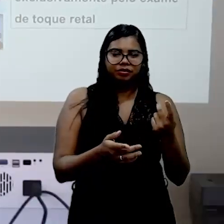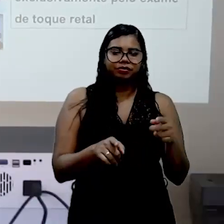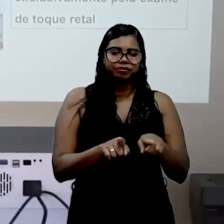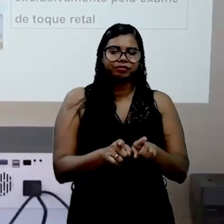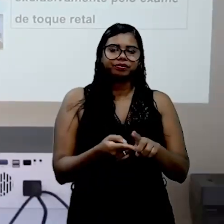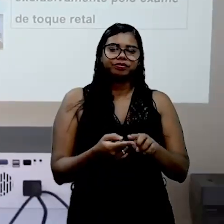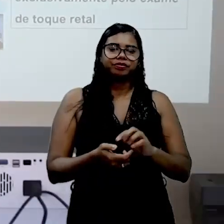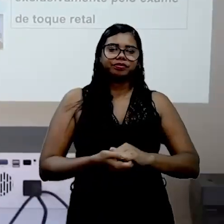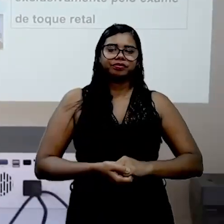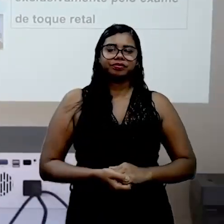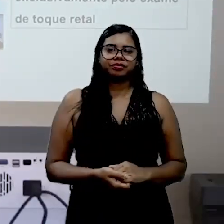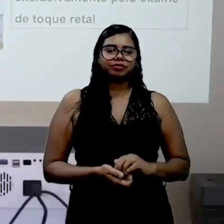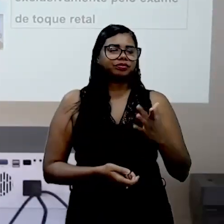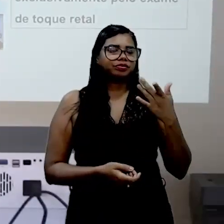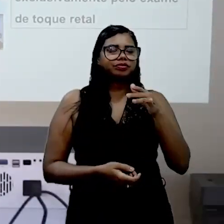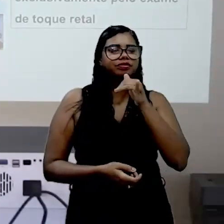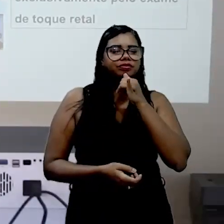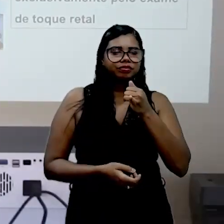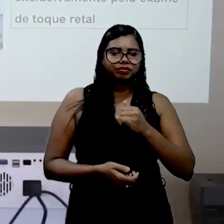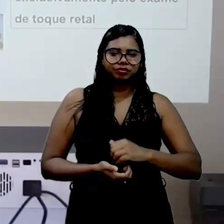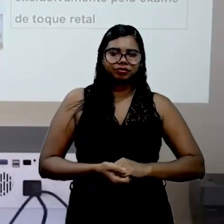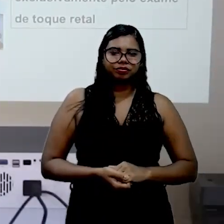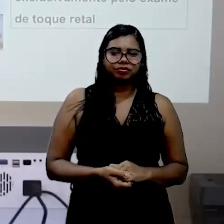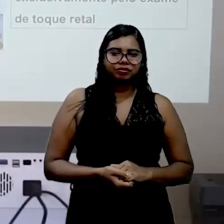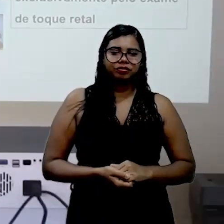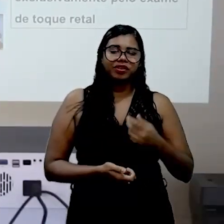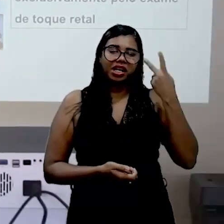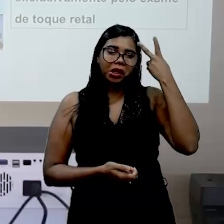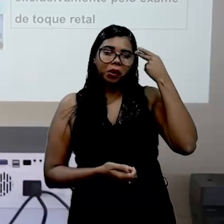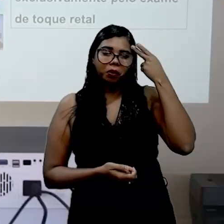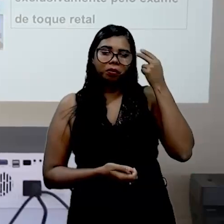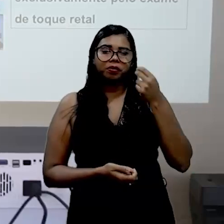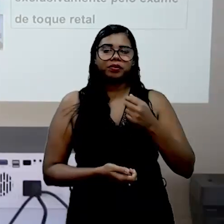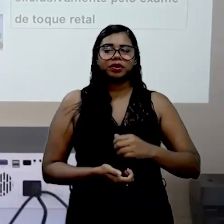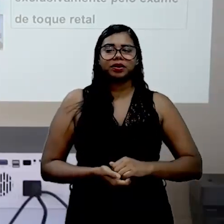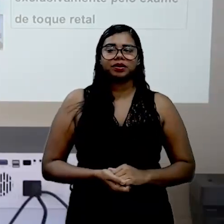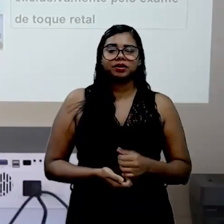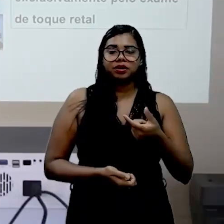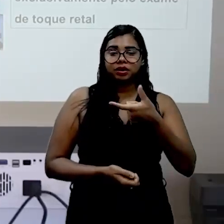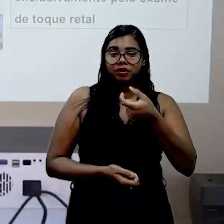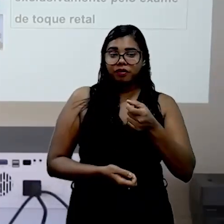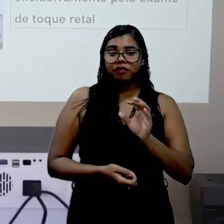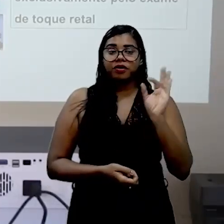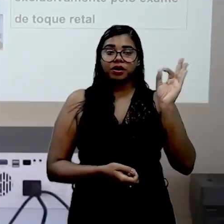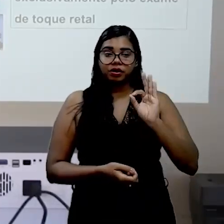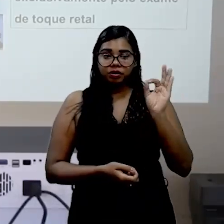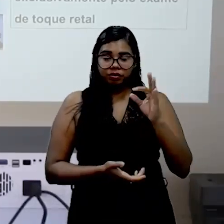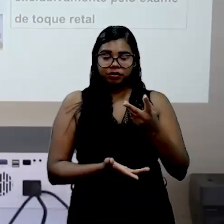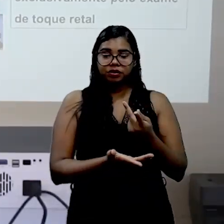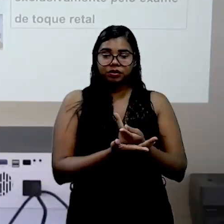Então, essa história de dizer, não, eu faço PSA todo ano, deu normal. 20% de falha.